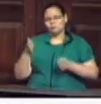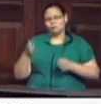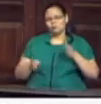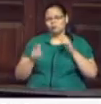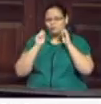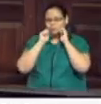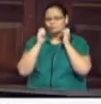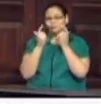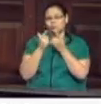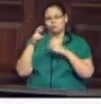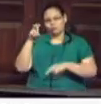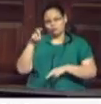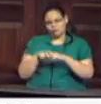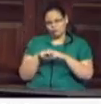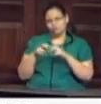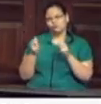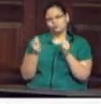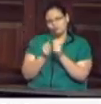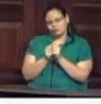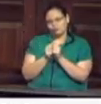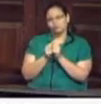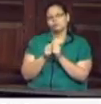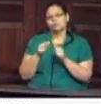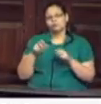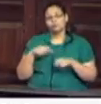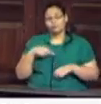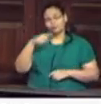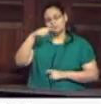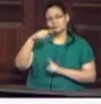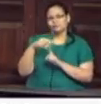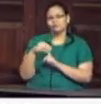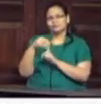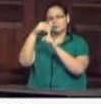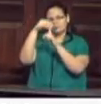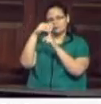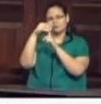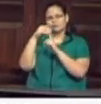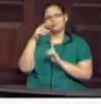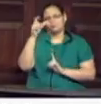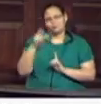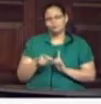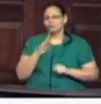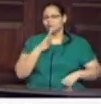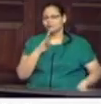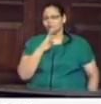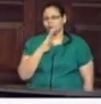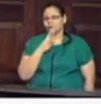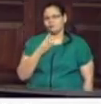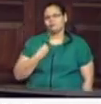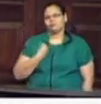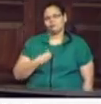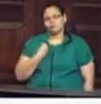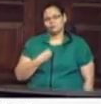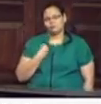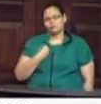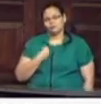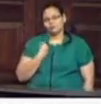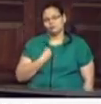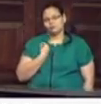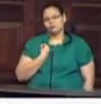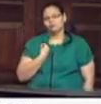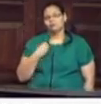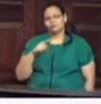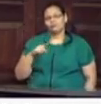estar sentado aqui tendo ao senhor como uma referência. Conheço a sua vida de quando o senhor ainda